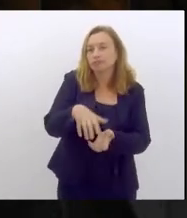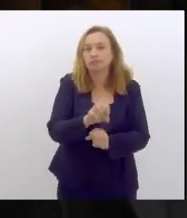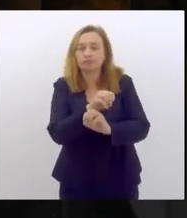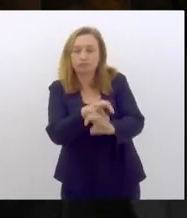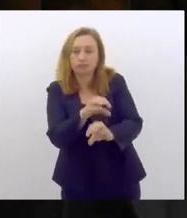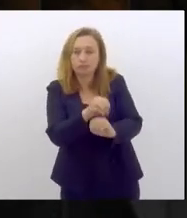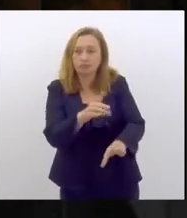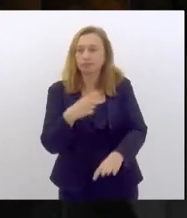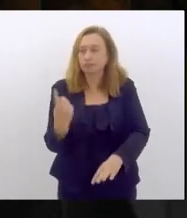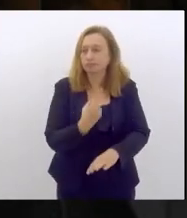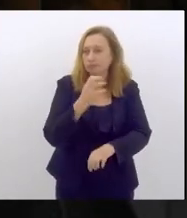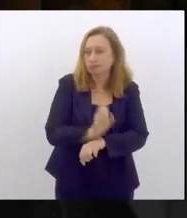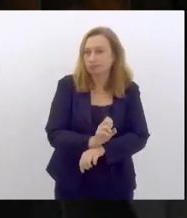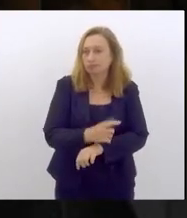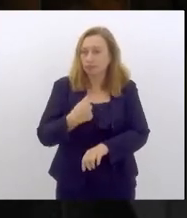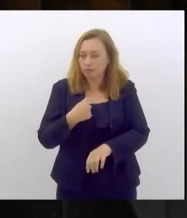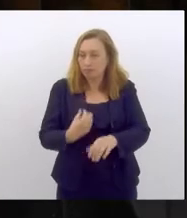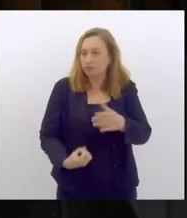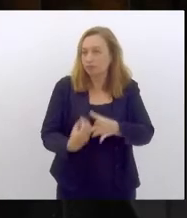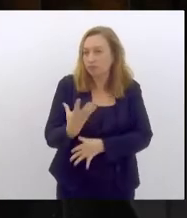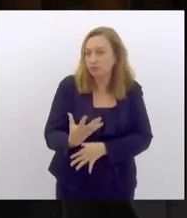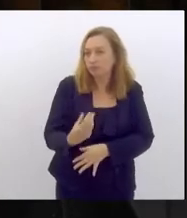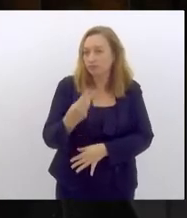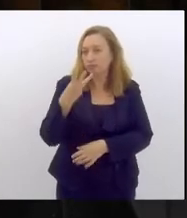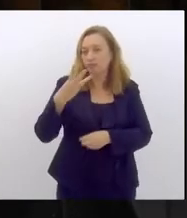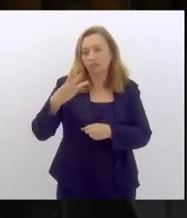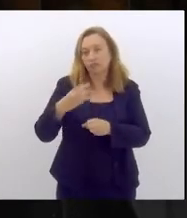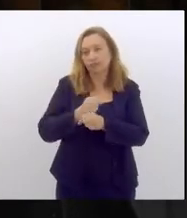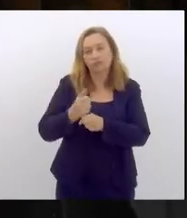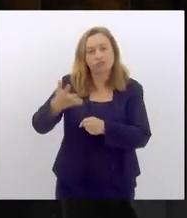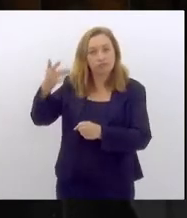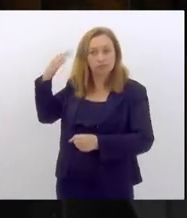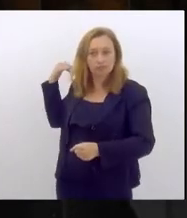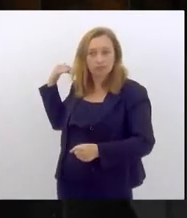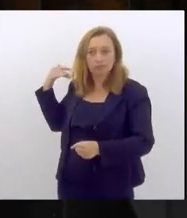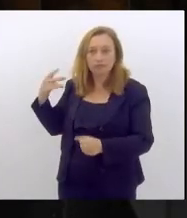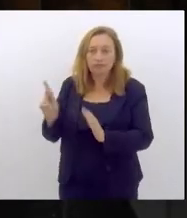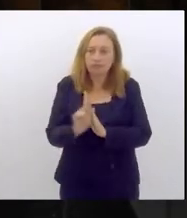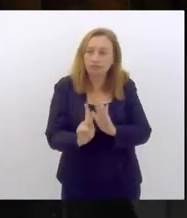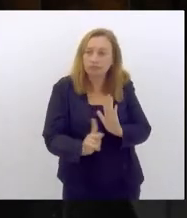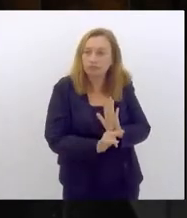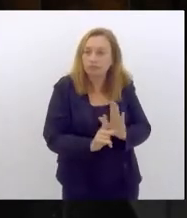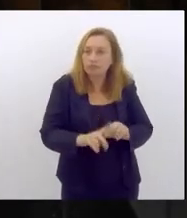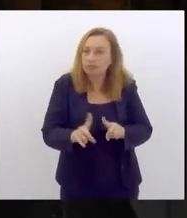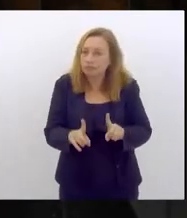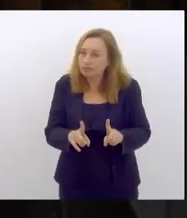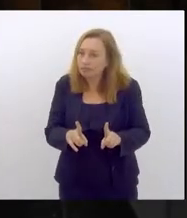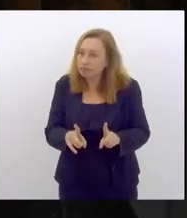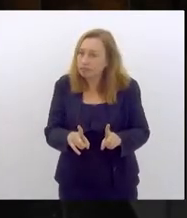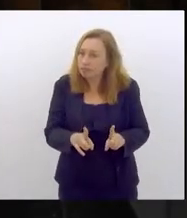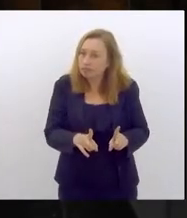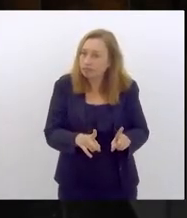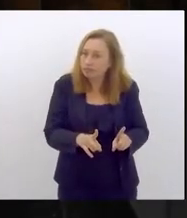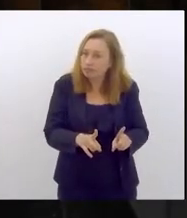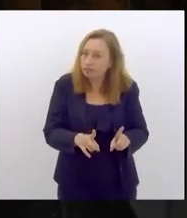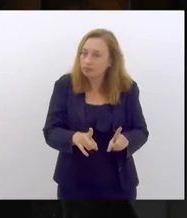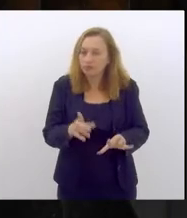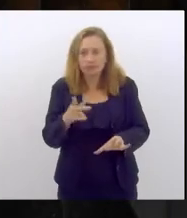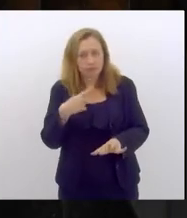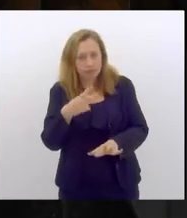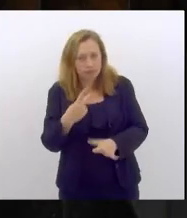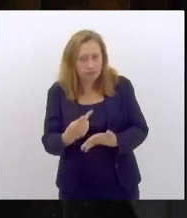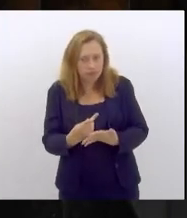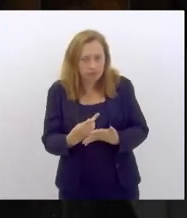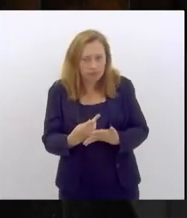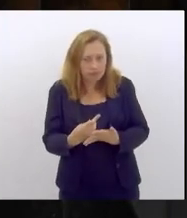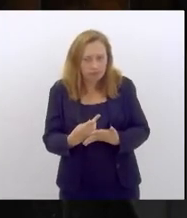estado. Até que eu sou autor, há 3 anos atrás, de um projeto análogo. Mas sendo tocado dessa forma, sem